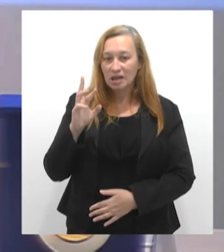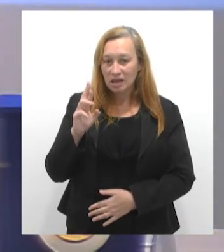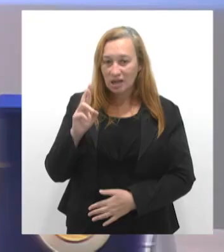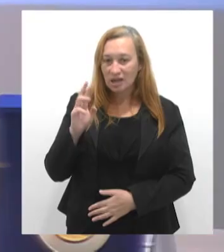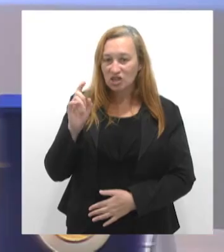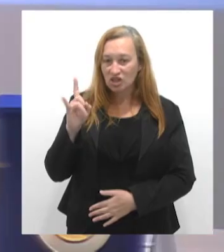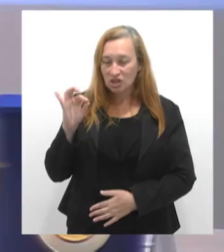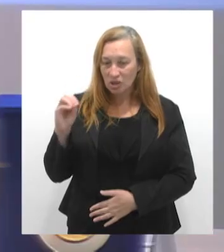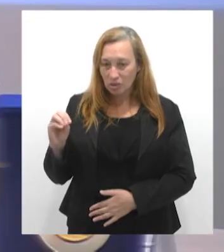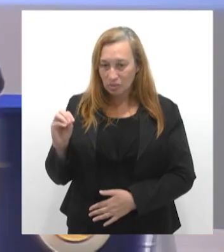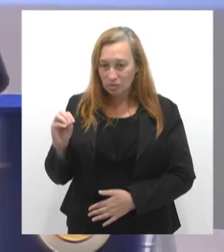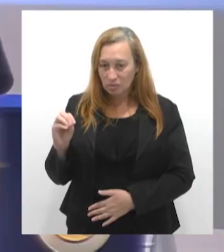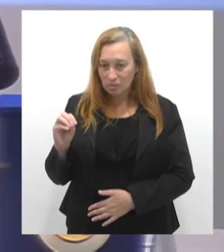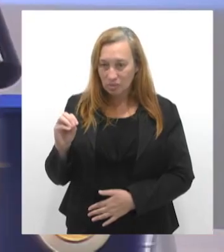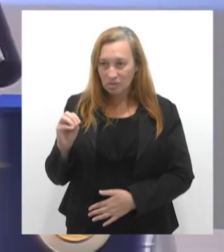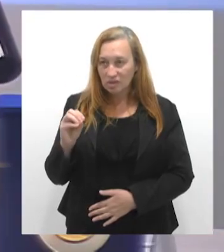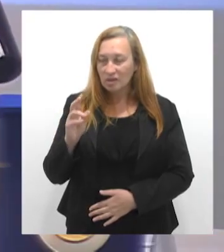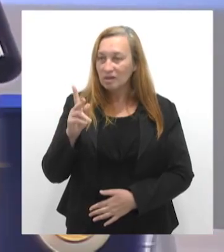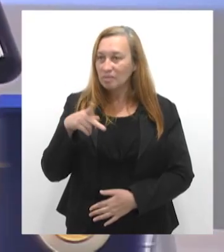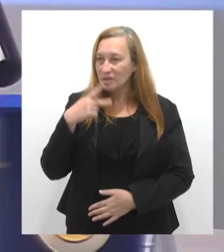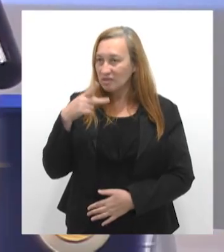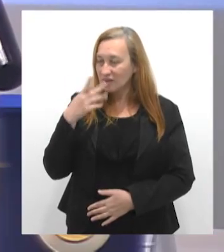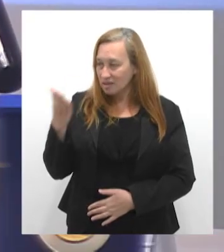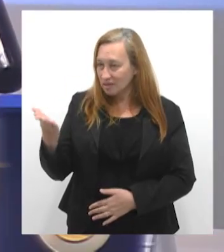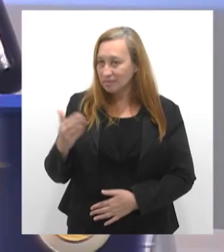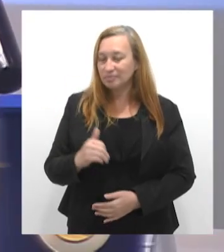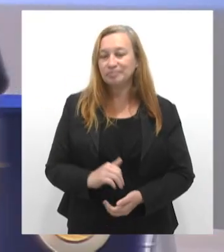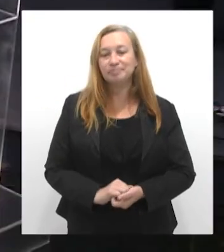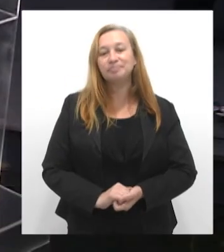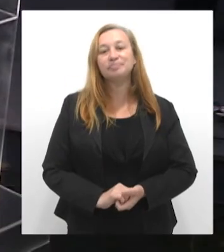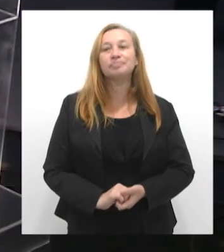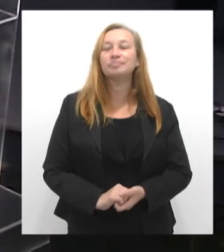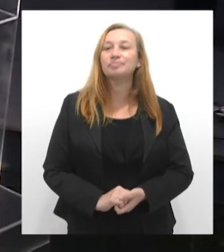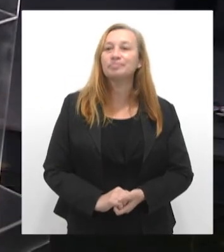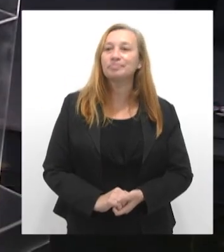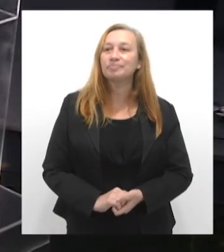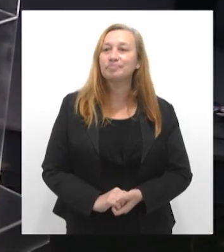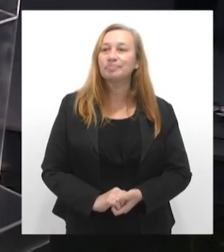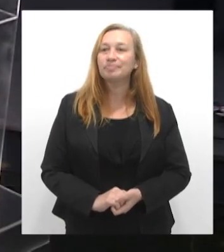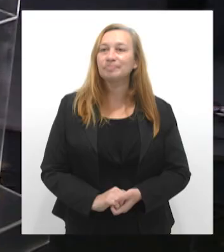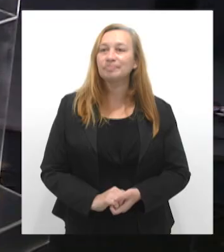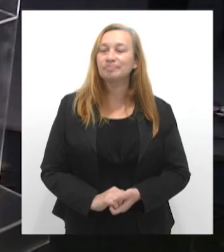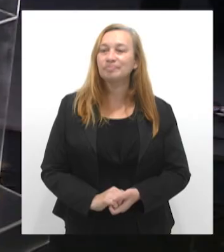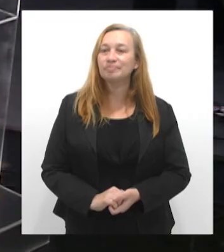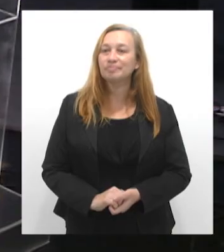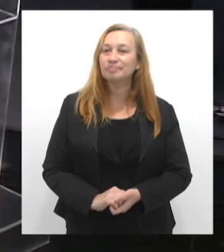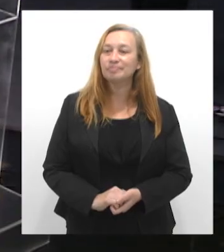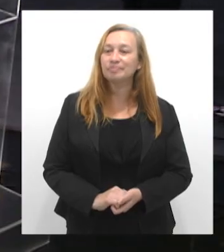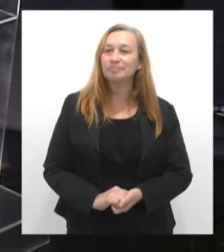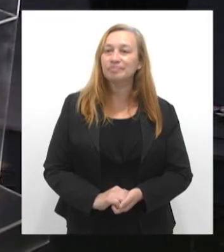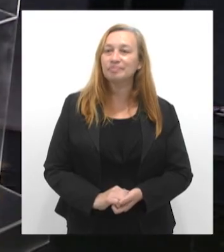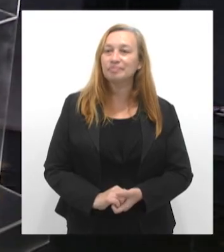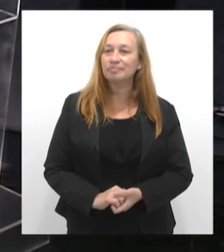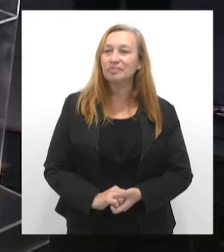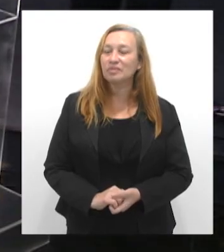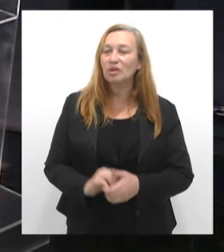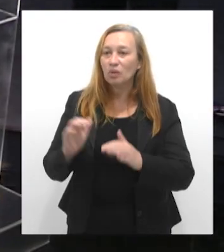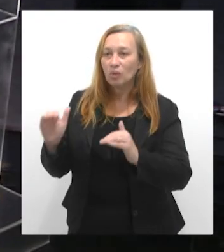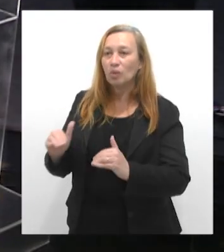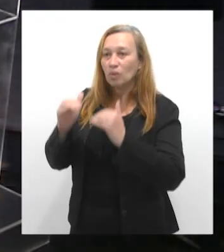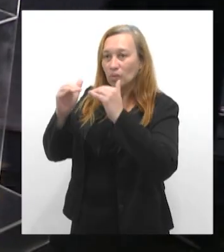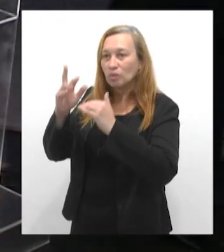Leite que faça uso da palavra. Como a gente diz quando preside, Vossa